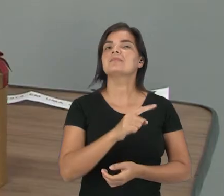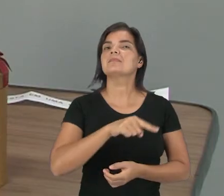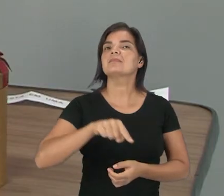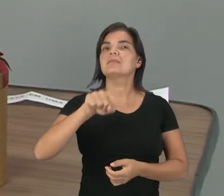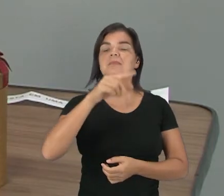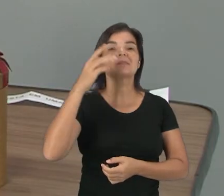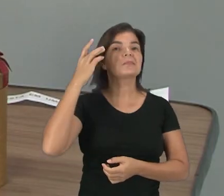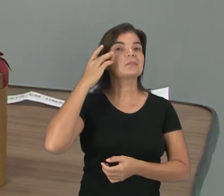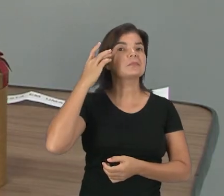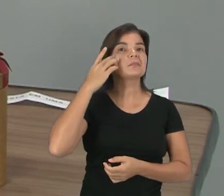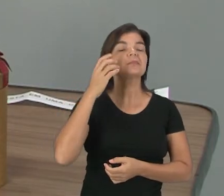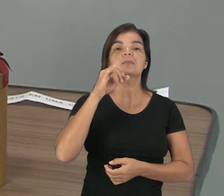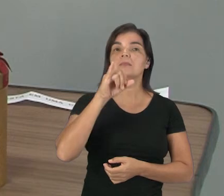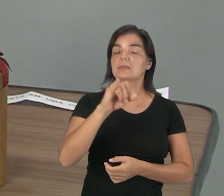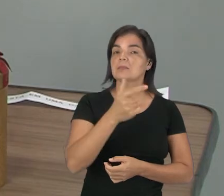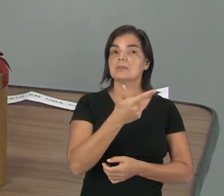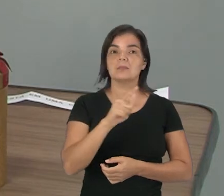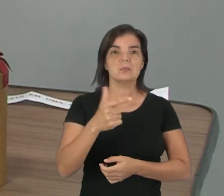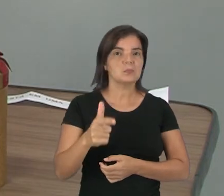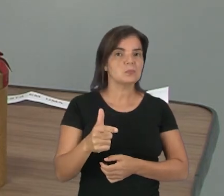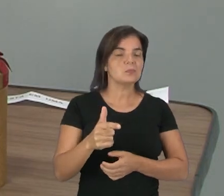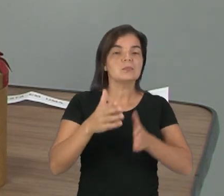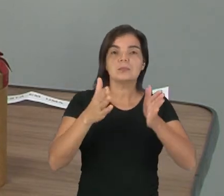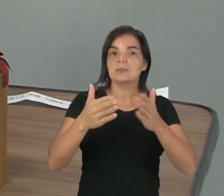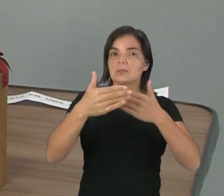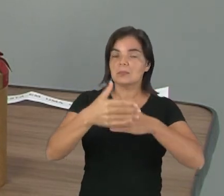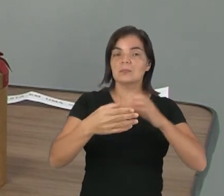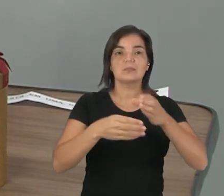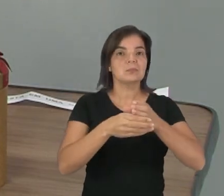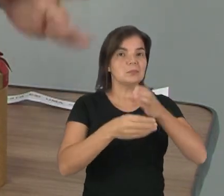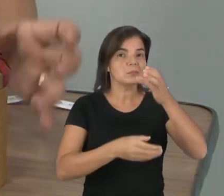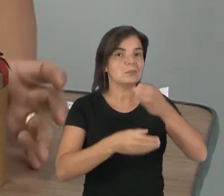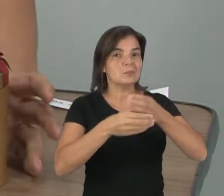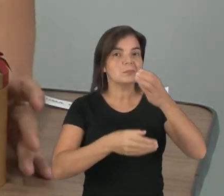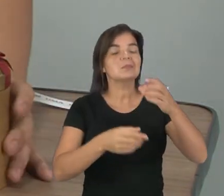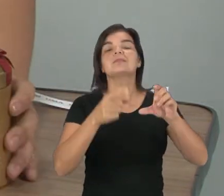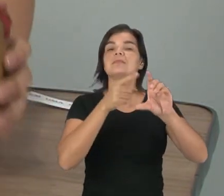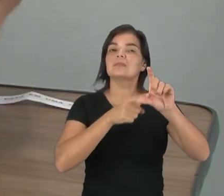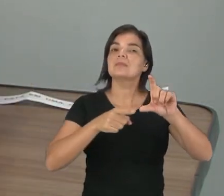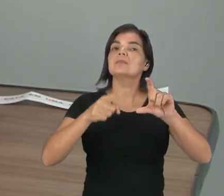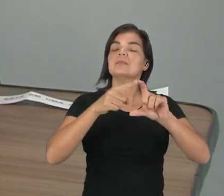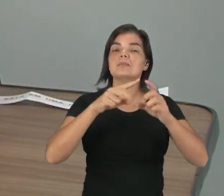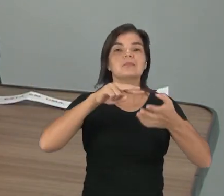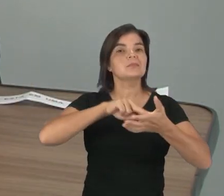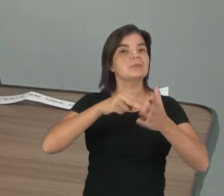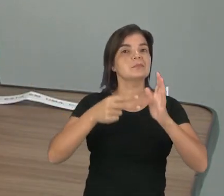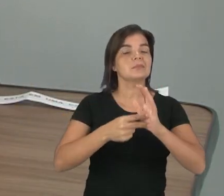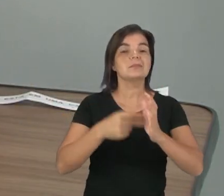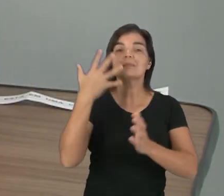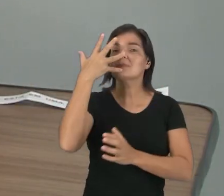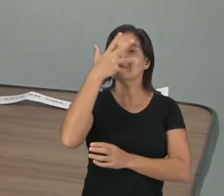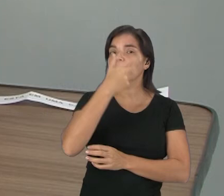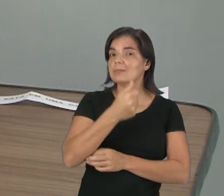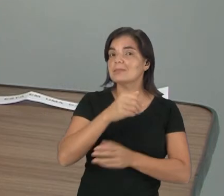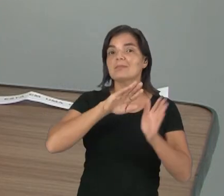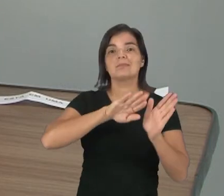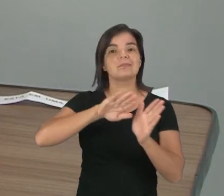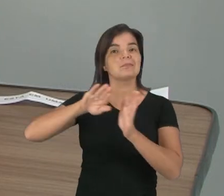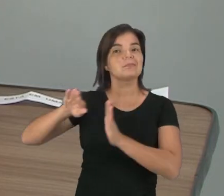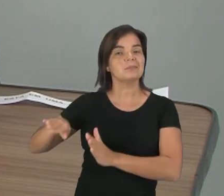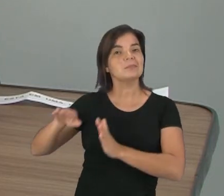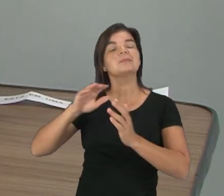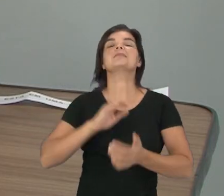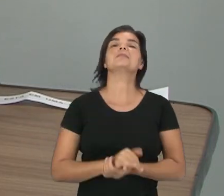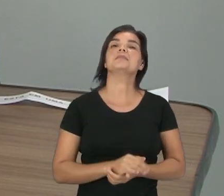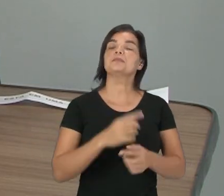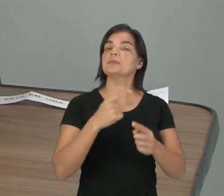vocês acham? Se ela não está em uma caixa de formato arredondado, essa caixinha linda aqui já sai de